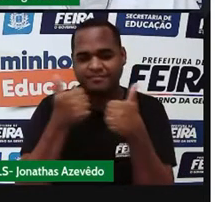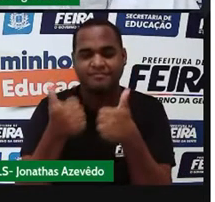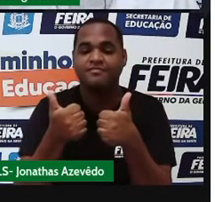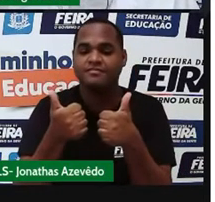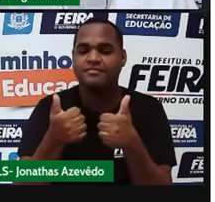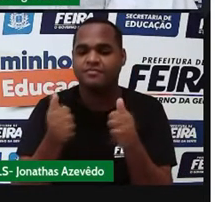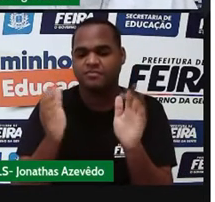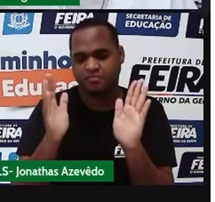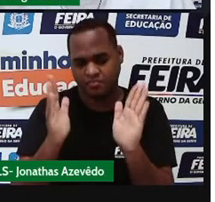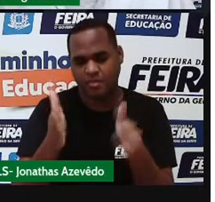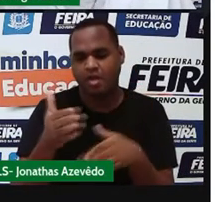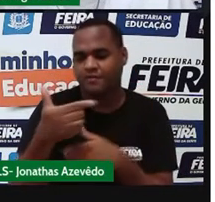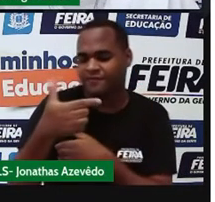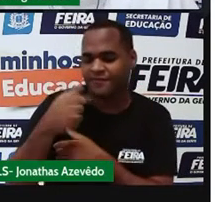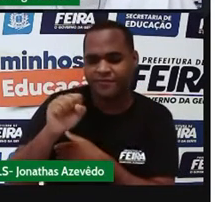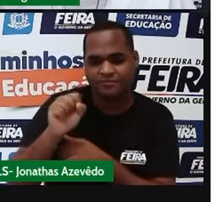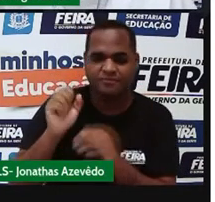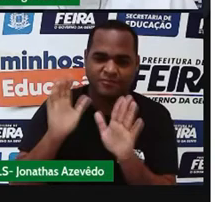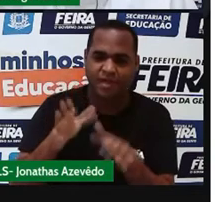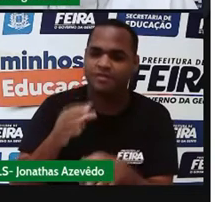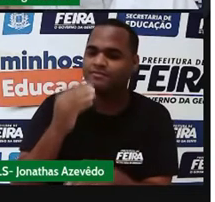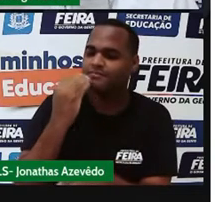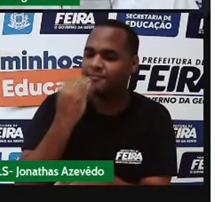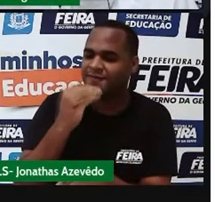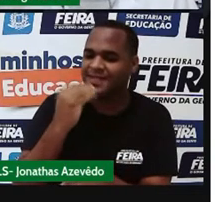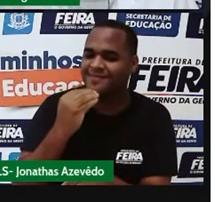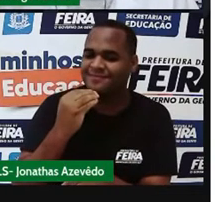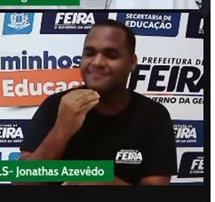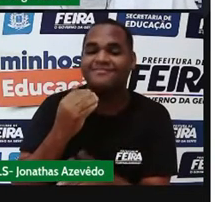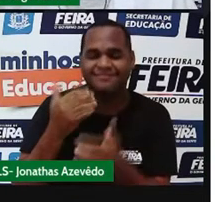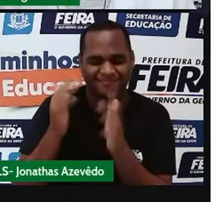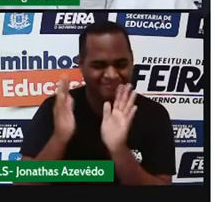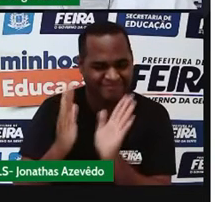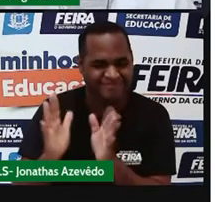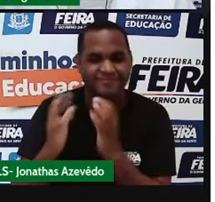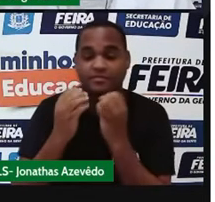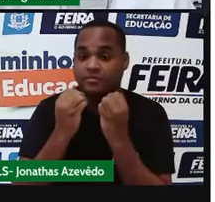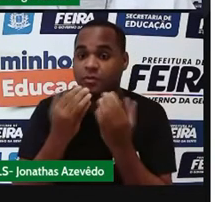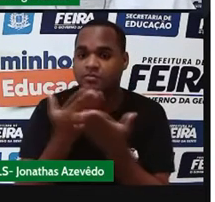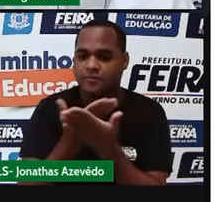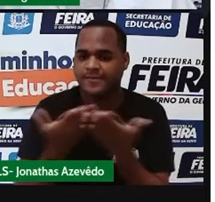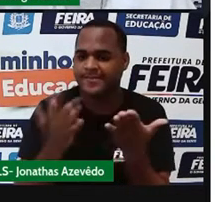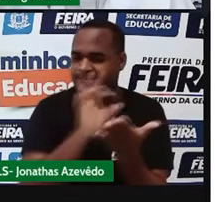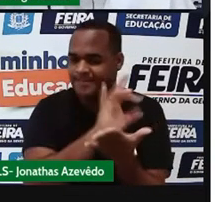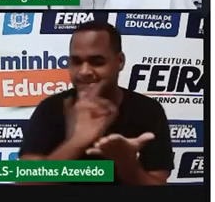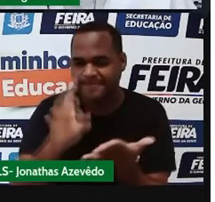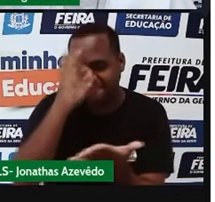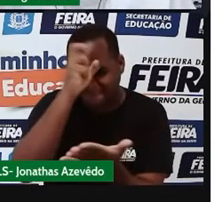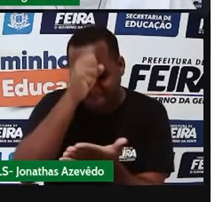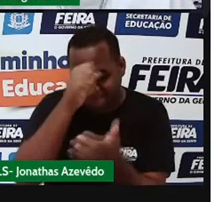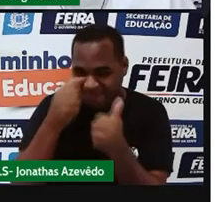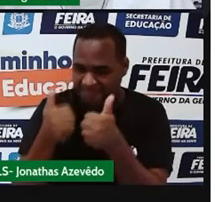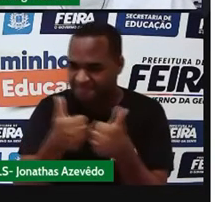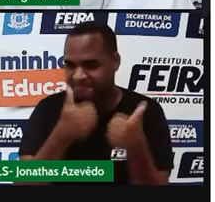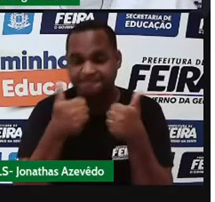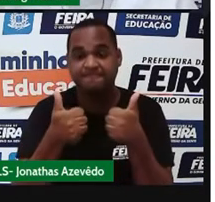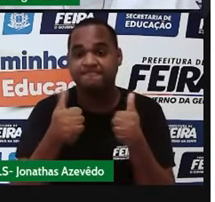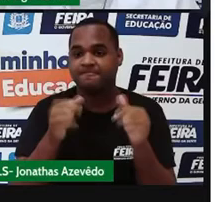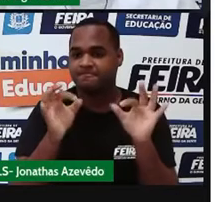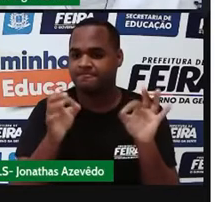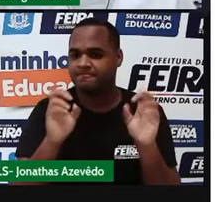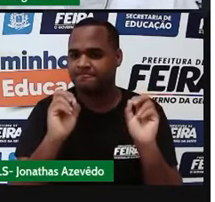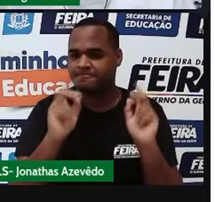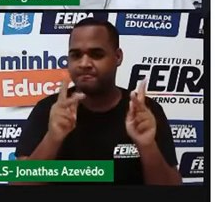teve aí 28 oportunidades com essa hoje de aprender muita coisa legal certo bom